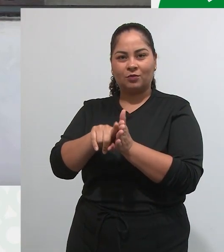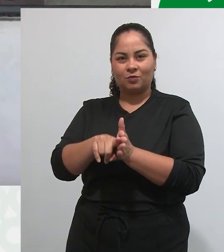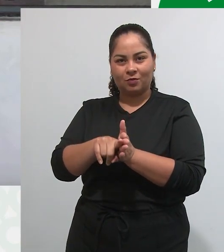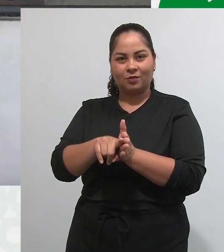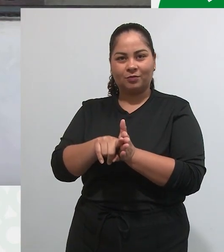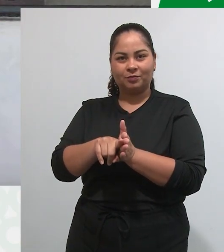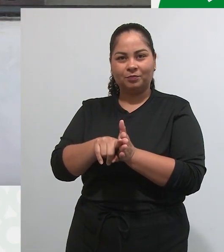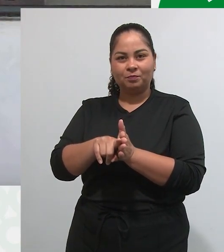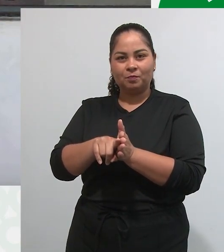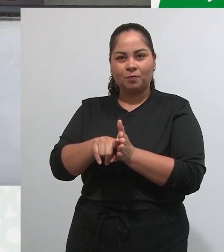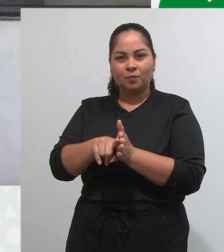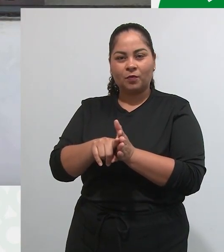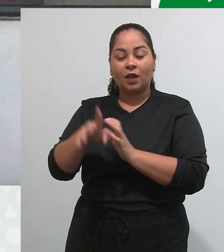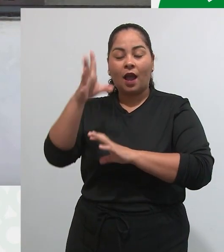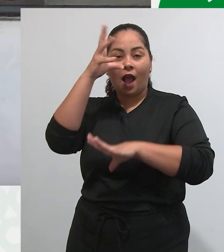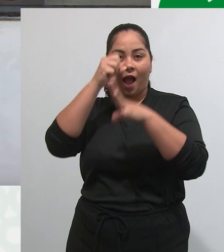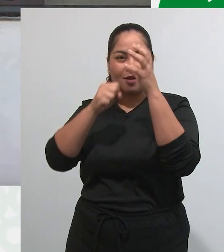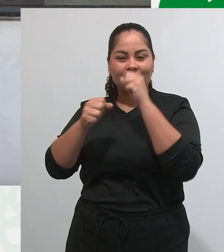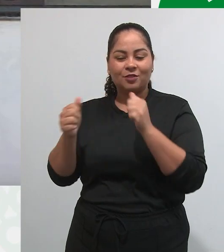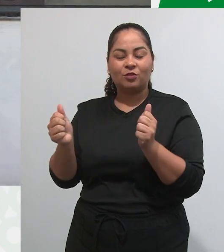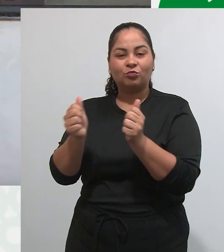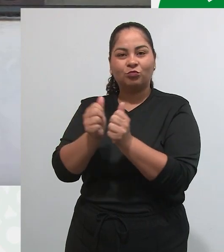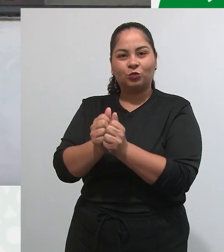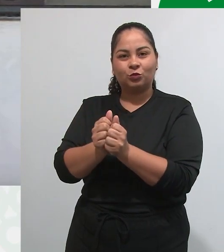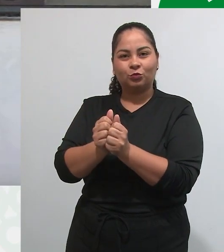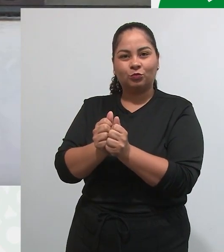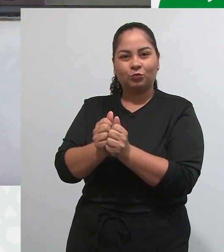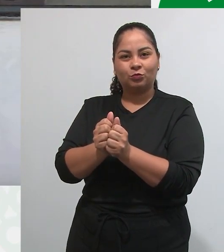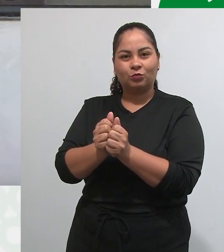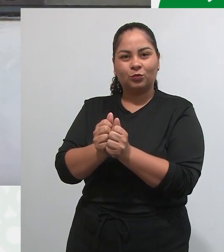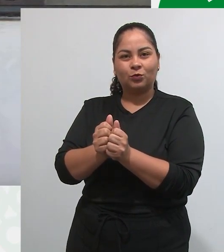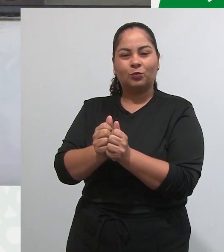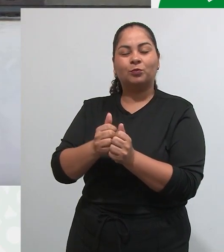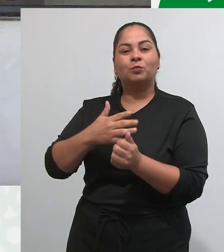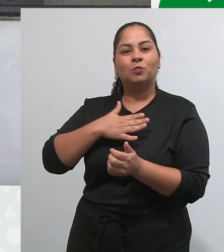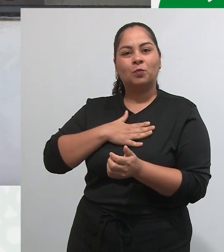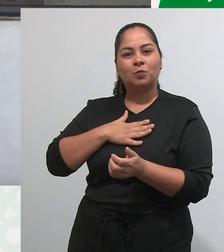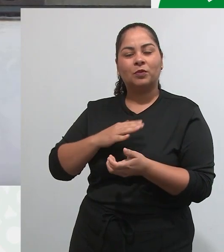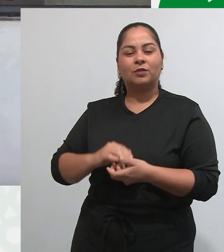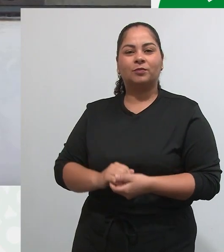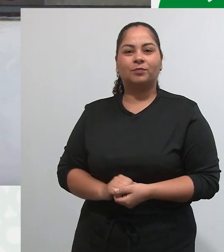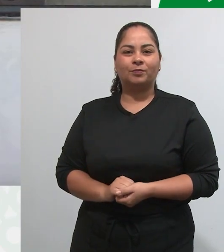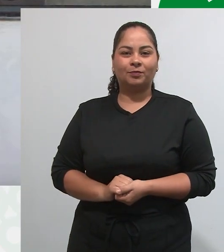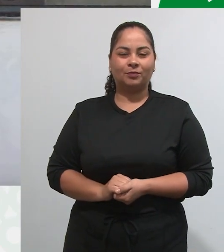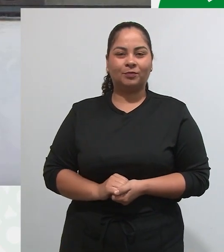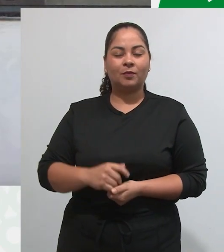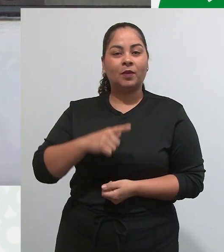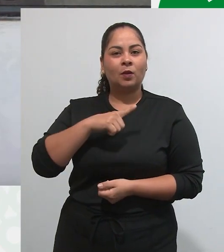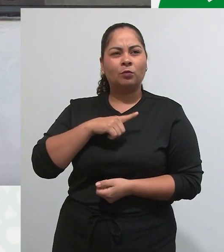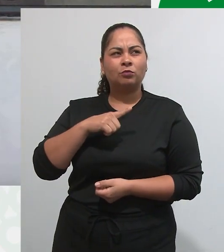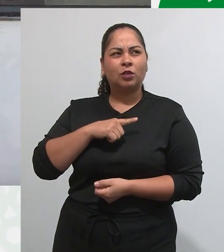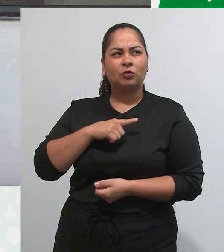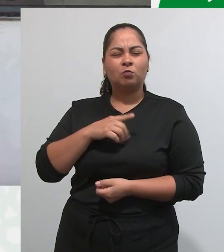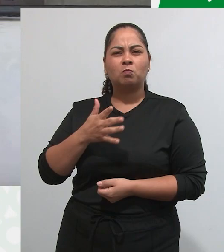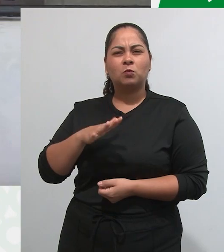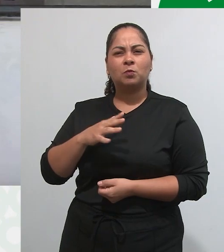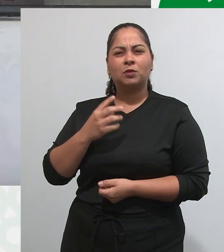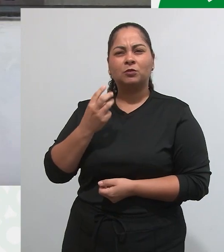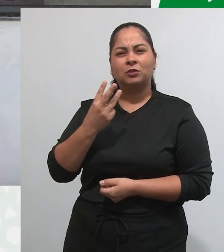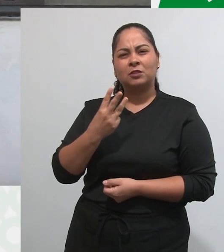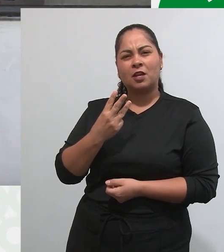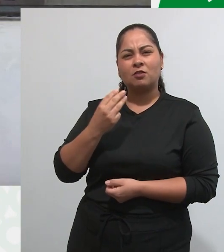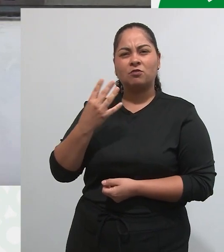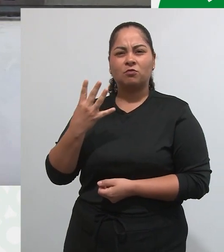Estudou comigo, se formou junto comigo e estudou comigo. E tenho 3,